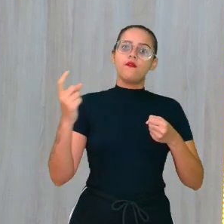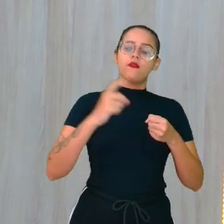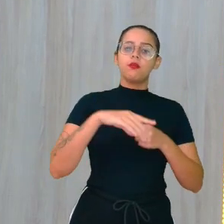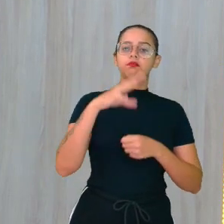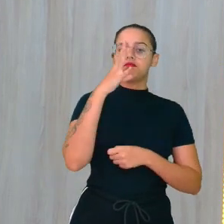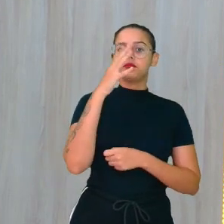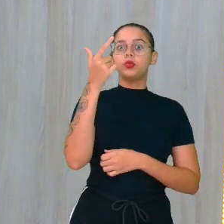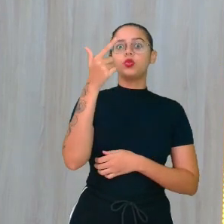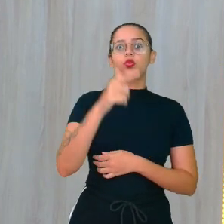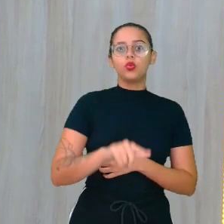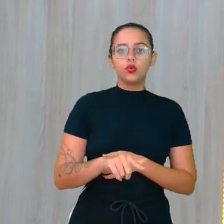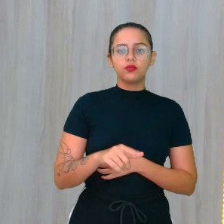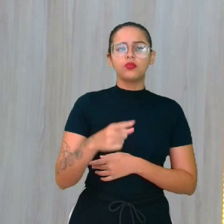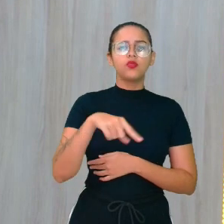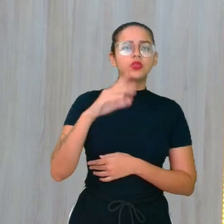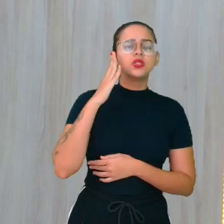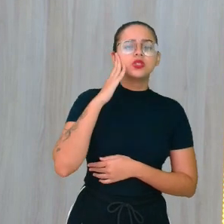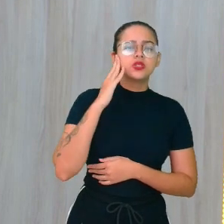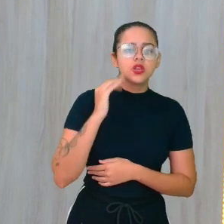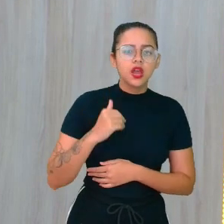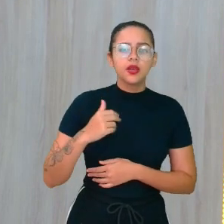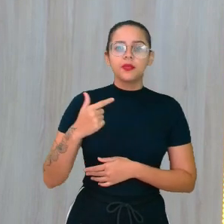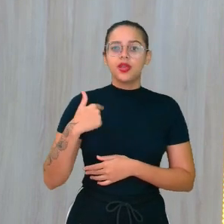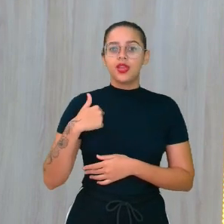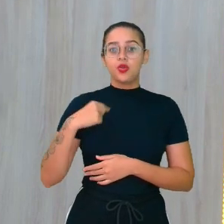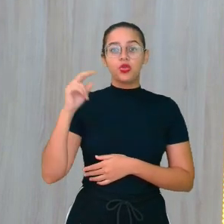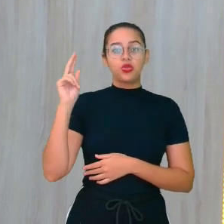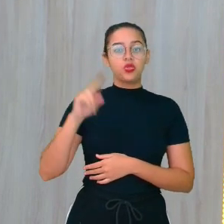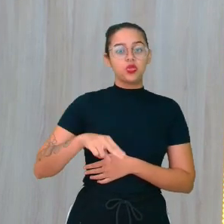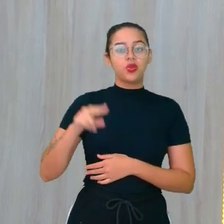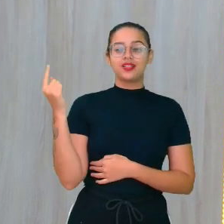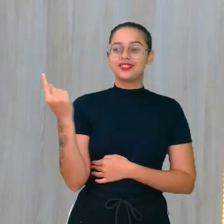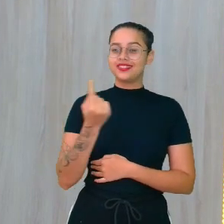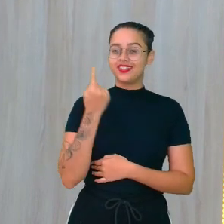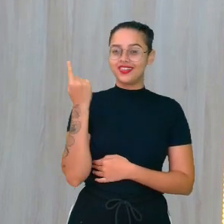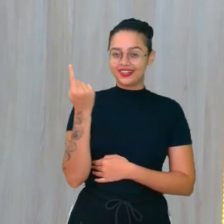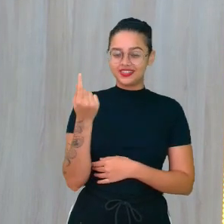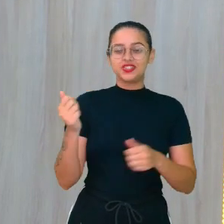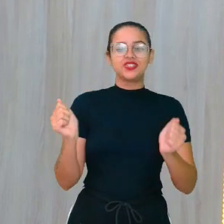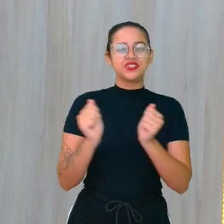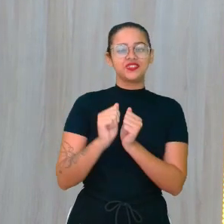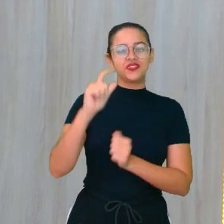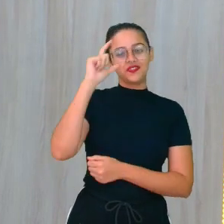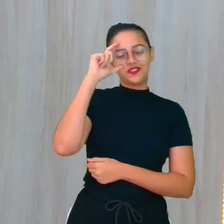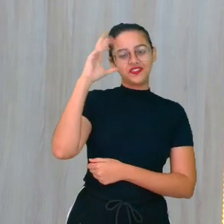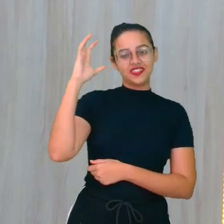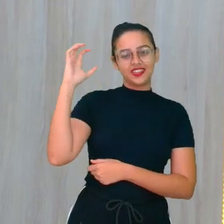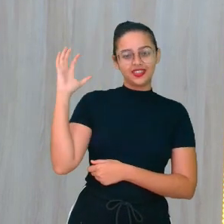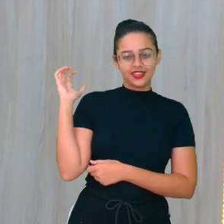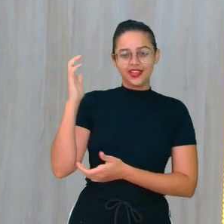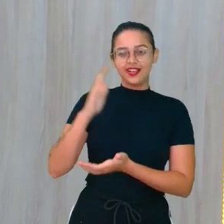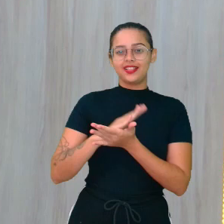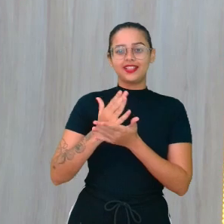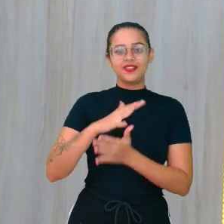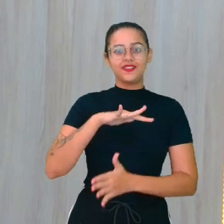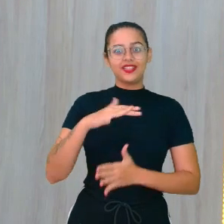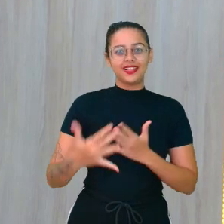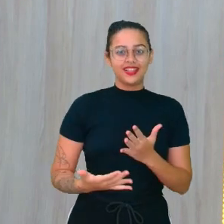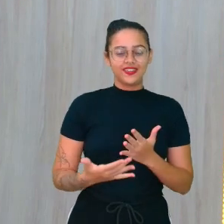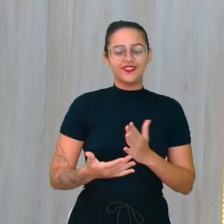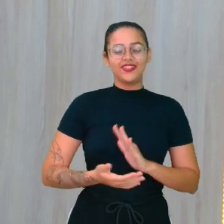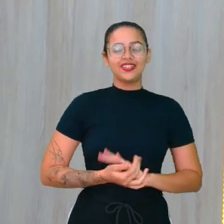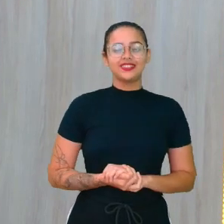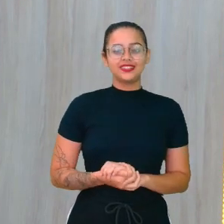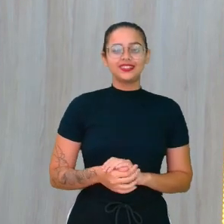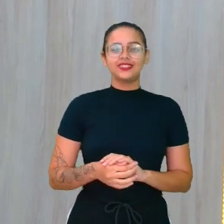novamente. E, como vocês sabem, eu não estou e nunca estarei sozinha. Eu estou aqui com Victoria, a nossa intérprete de